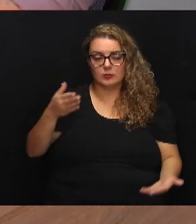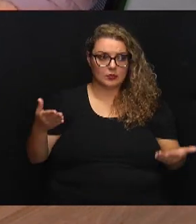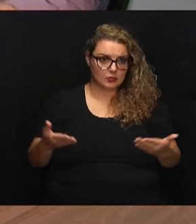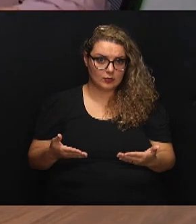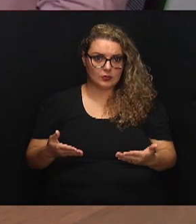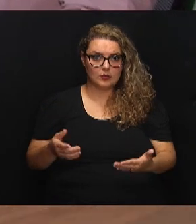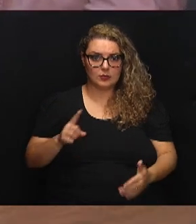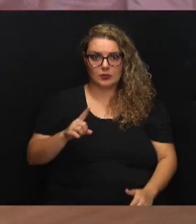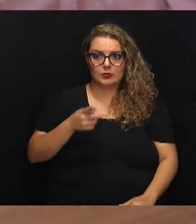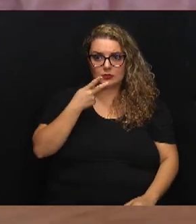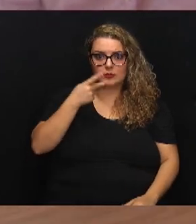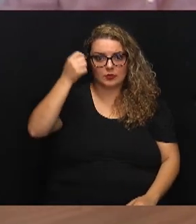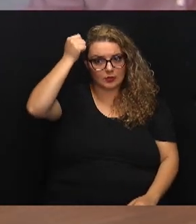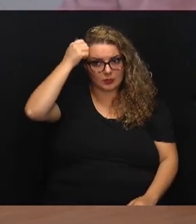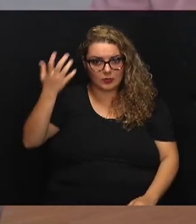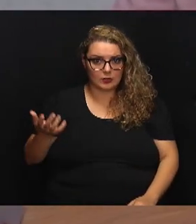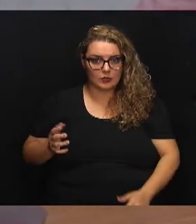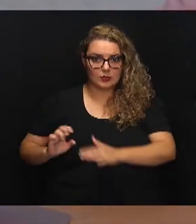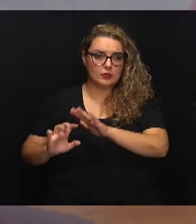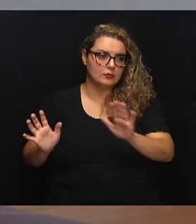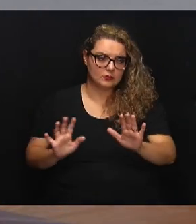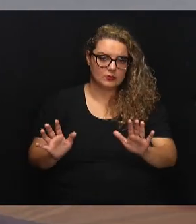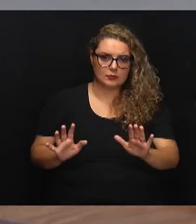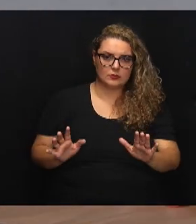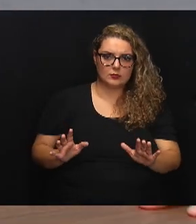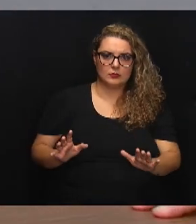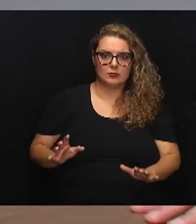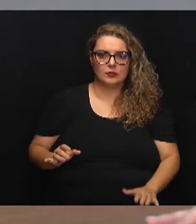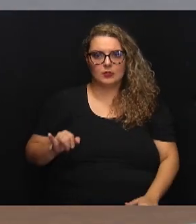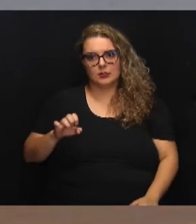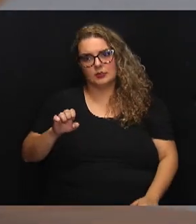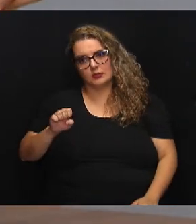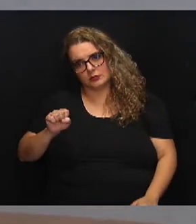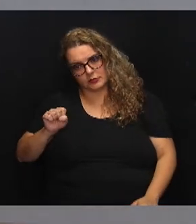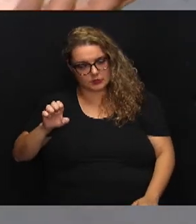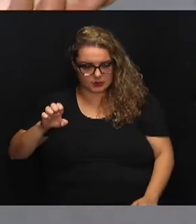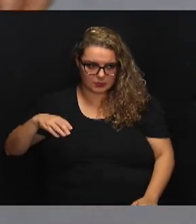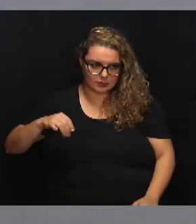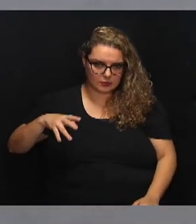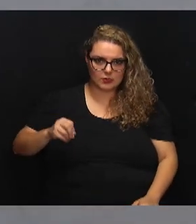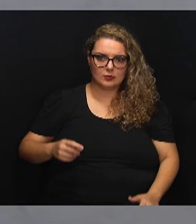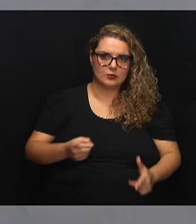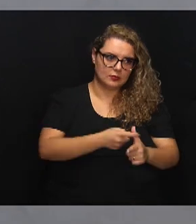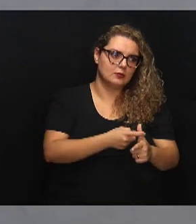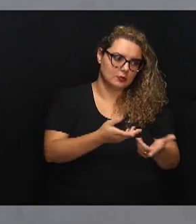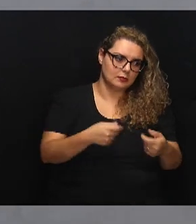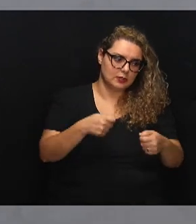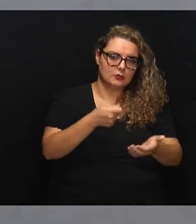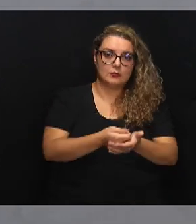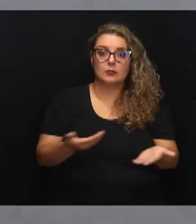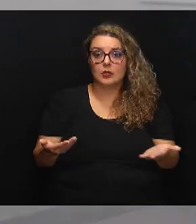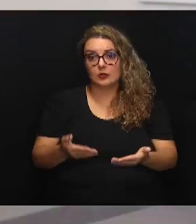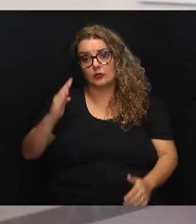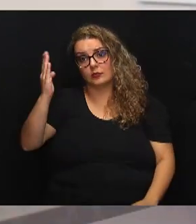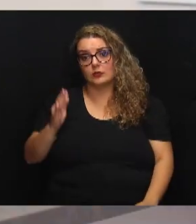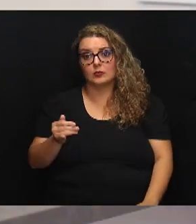culpa é da empresa, não, e eximindo quem está devendo. Claro que quem está devendo, ele deveria ter pago. Mas hoje no Brasil, infelizmente, nossos